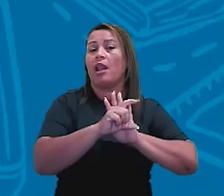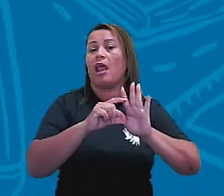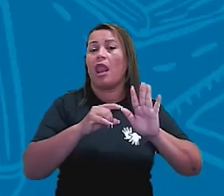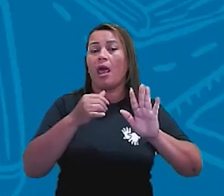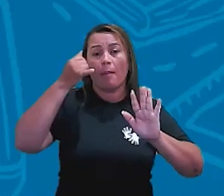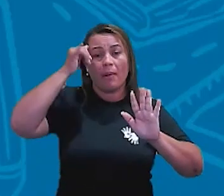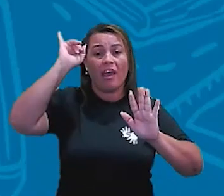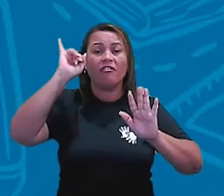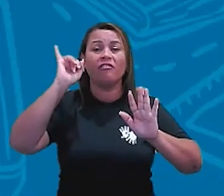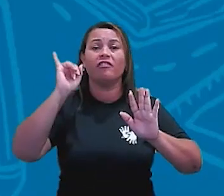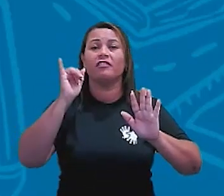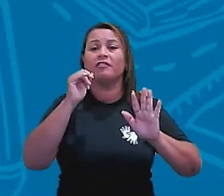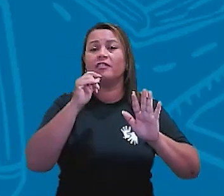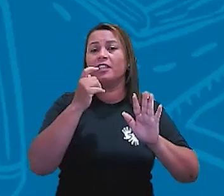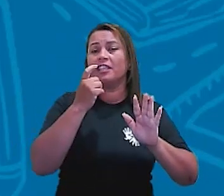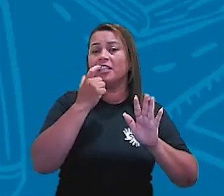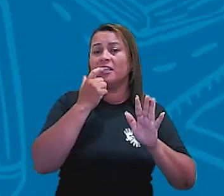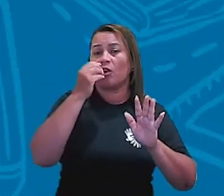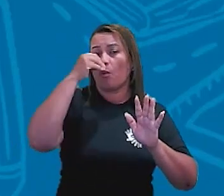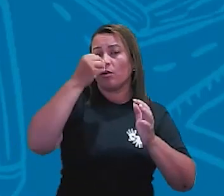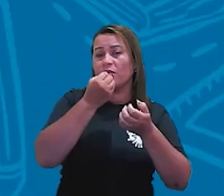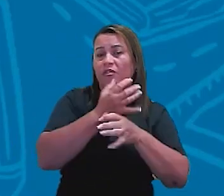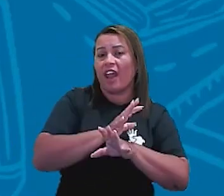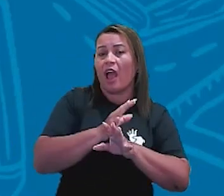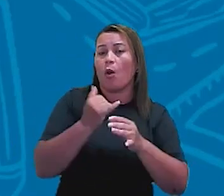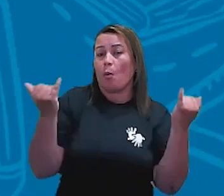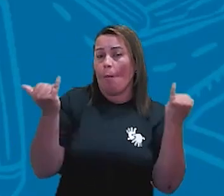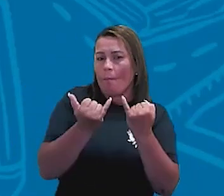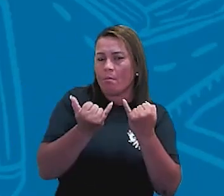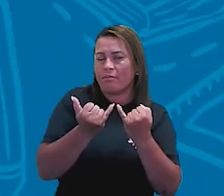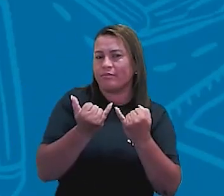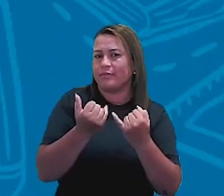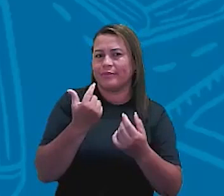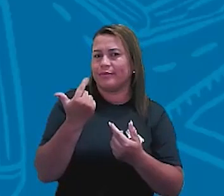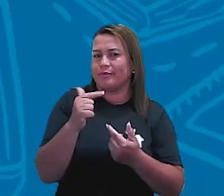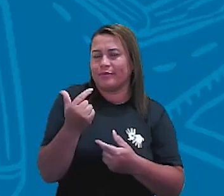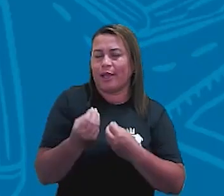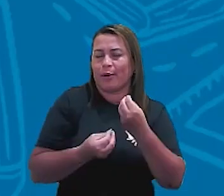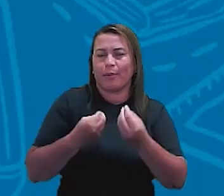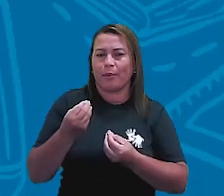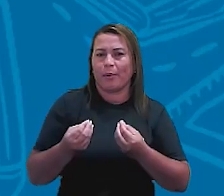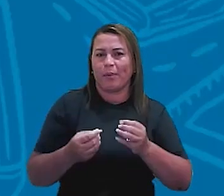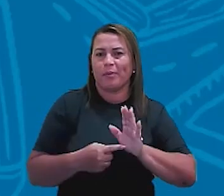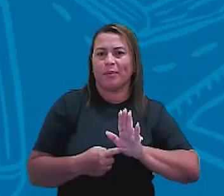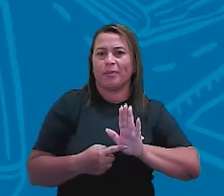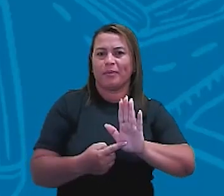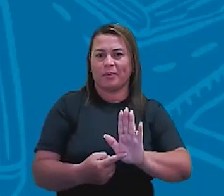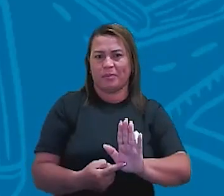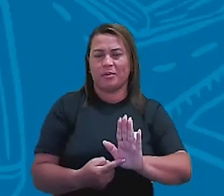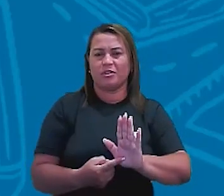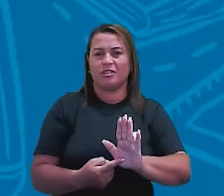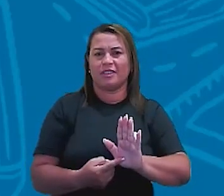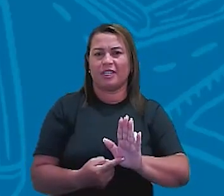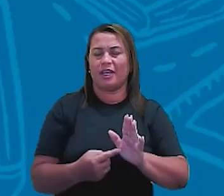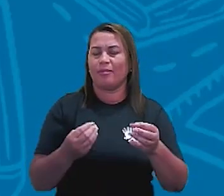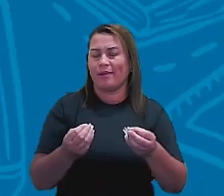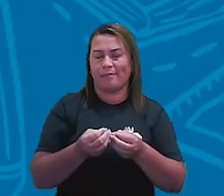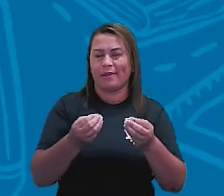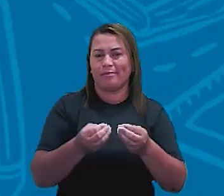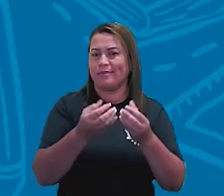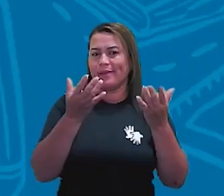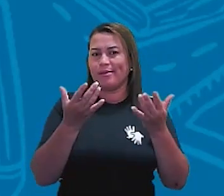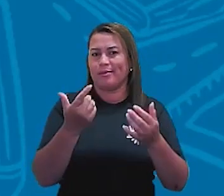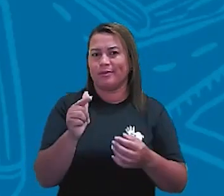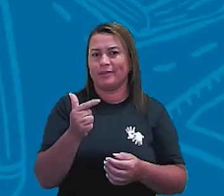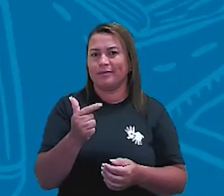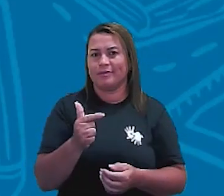previne osteoporose ou emagrece, certo? A gente não tem, como eu falei anteriormente, um alimento que seja milagroso, né? A gente